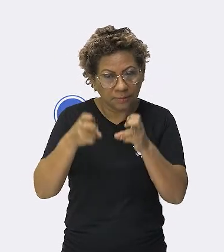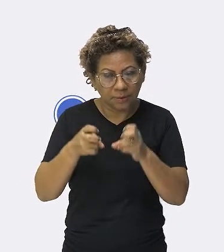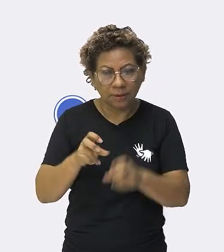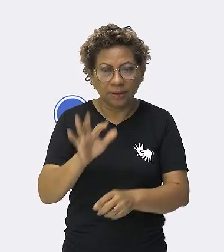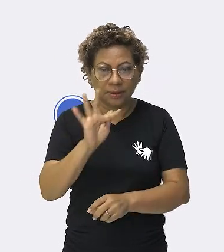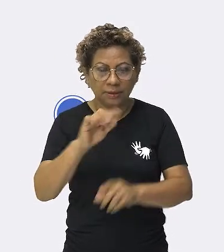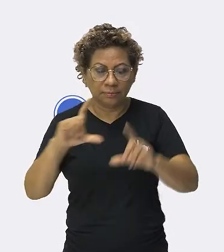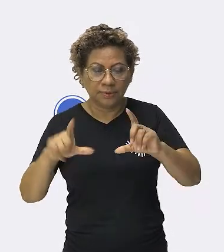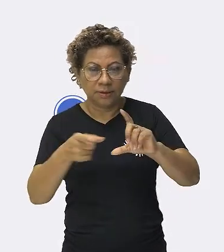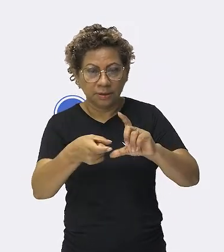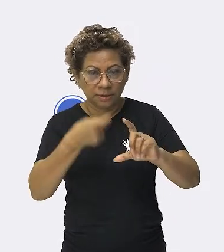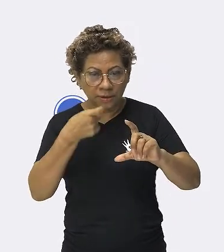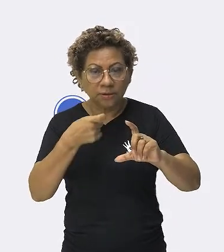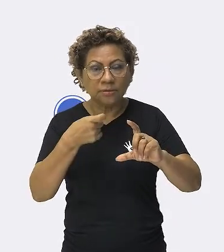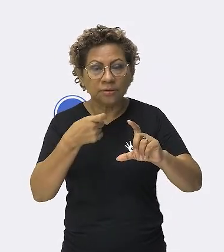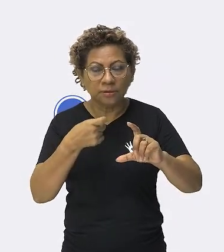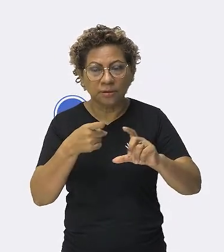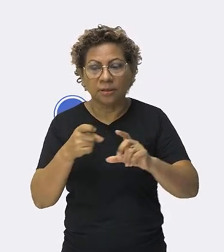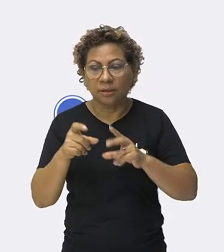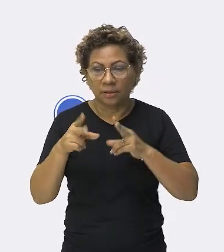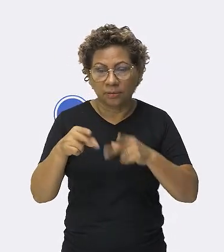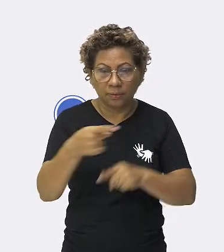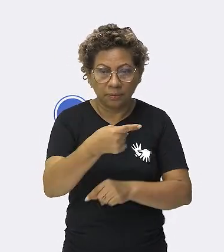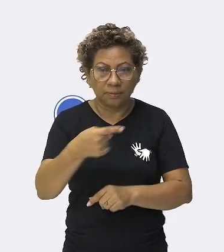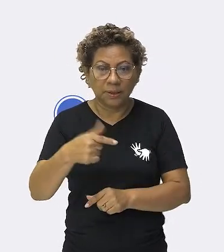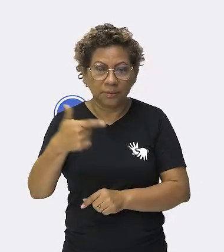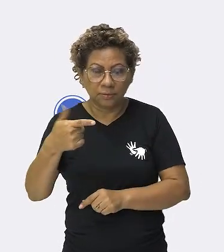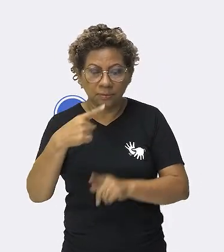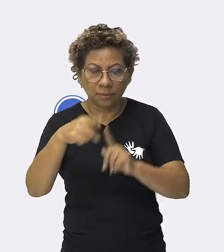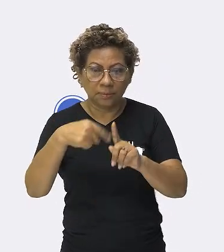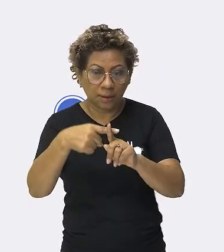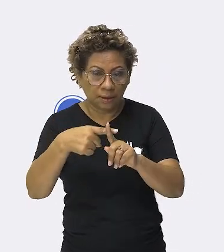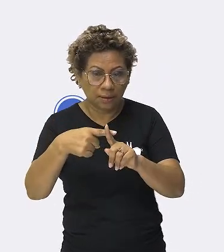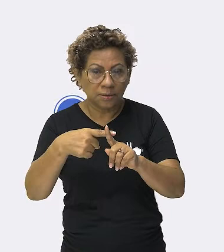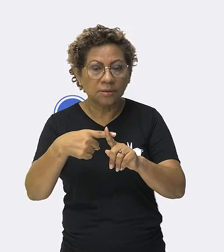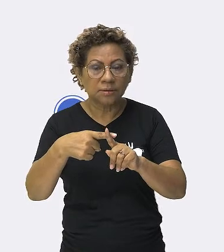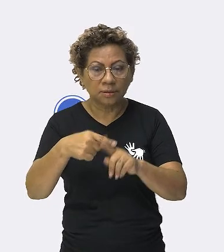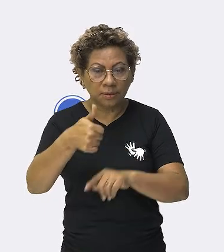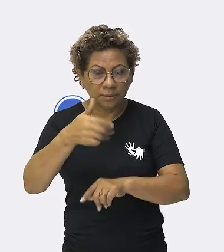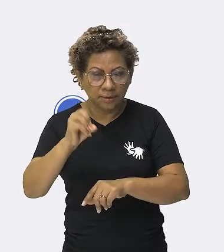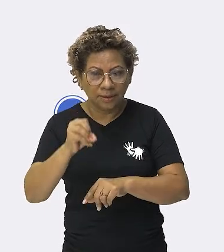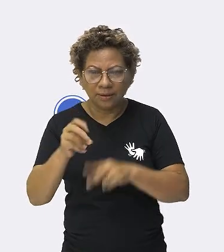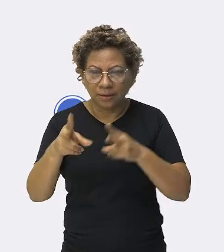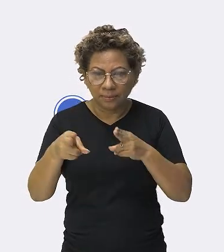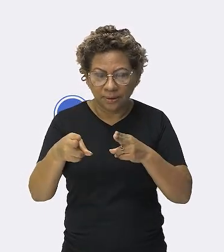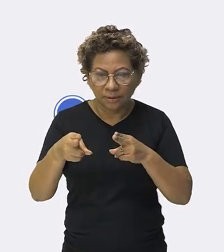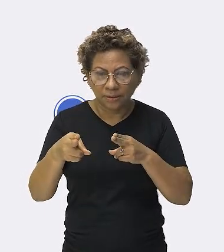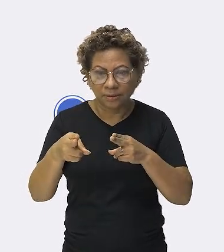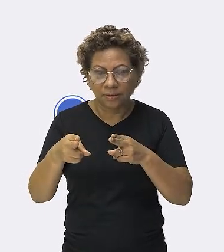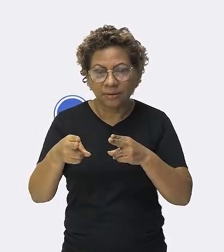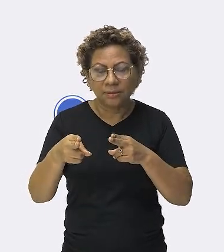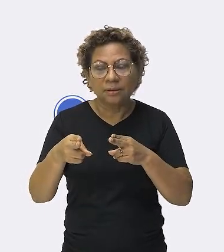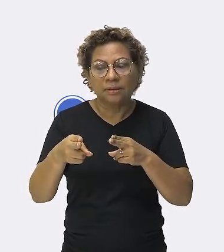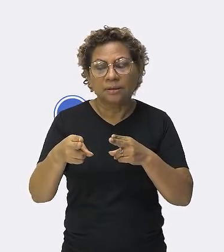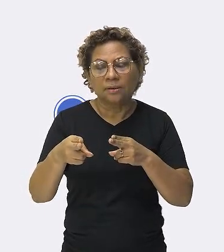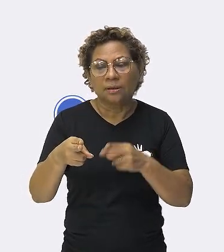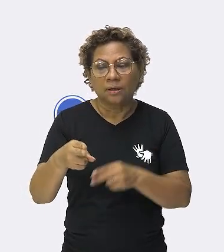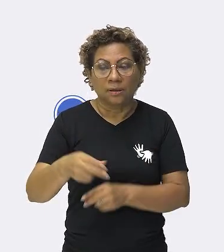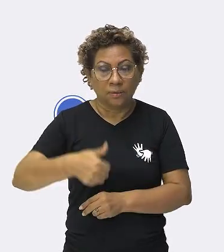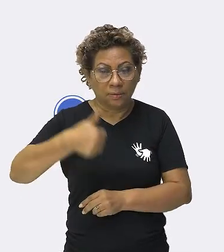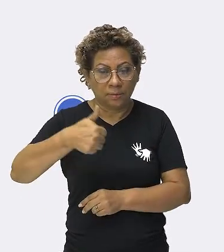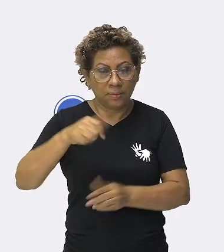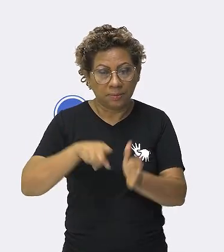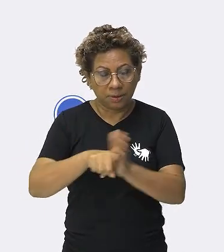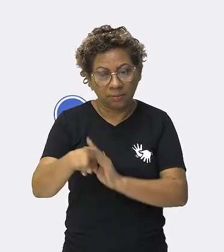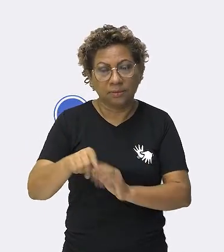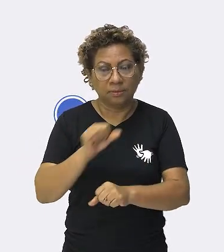x igual a menos 2x mais 10, é. Questão bem parecida com a anterior. Ok? Vamos. 4 minutos